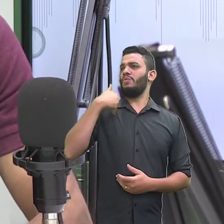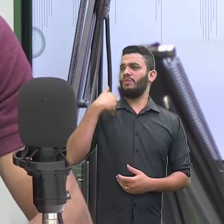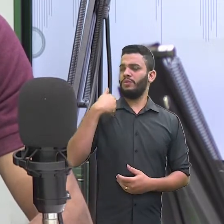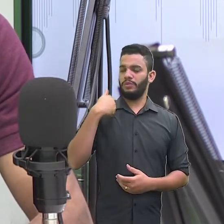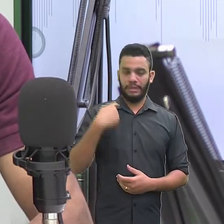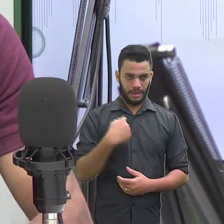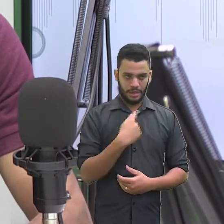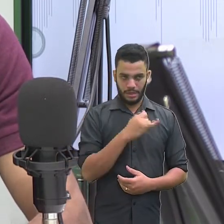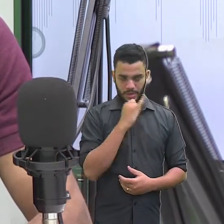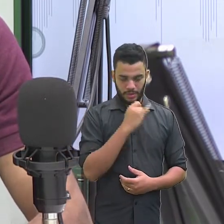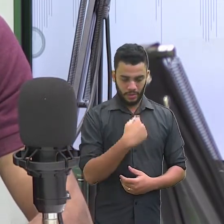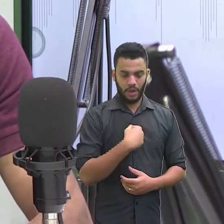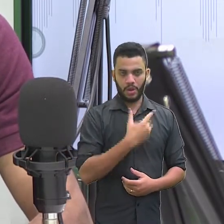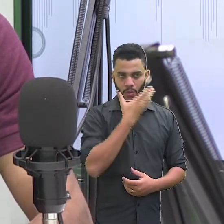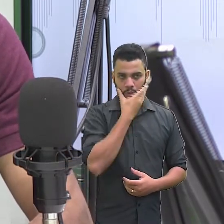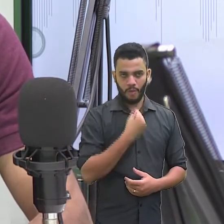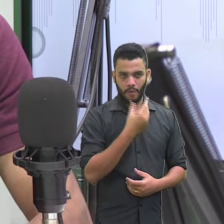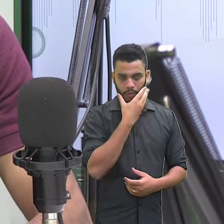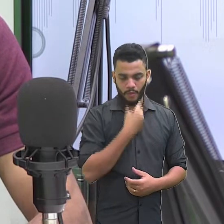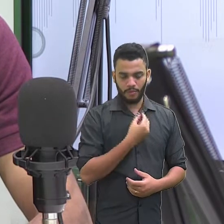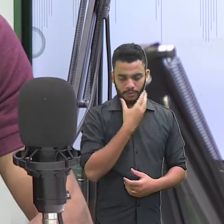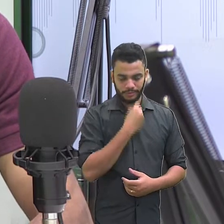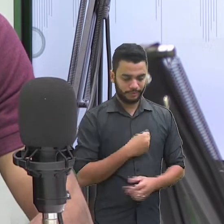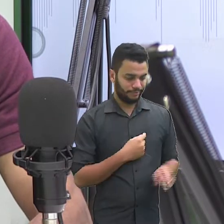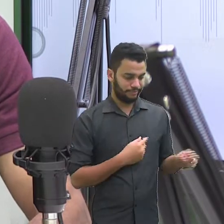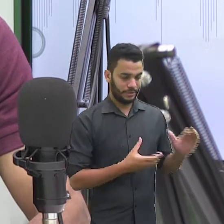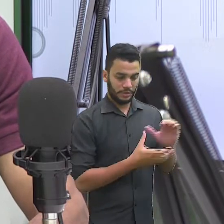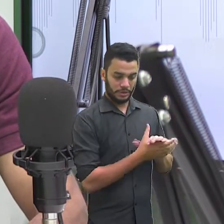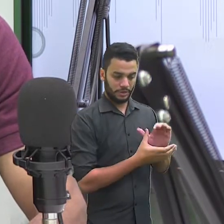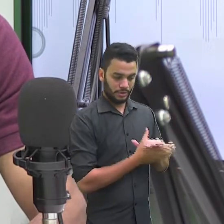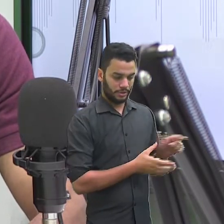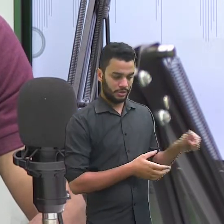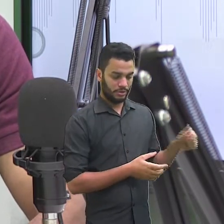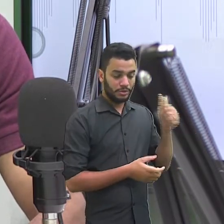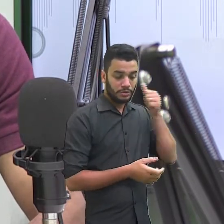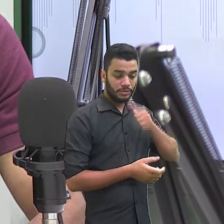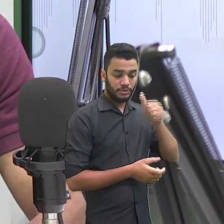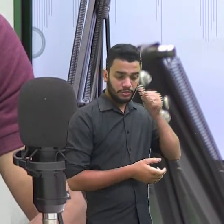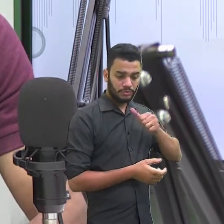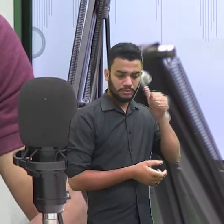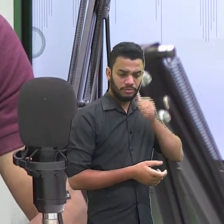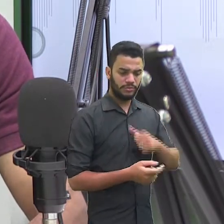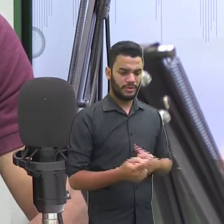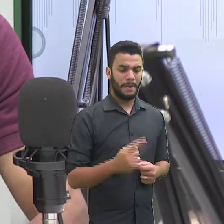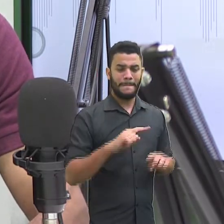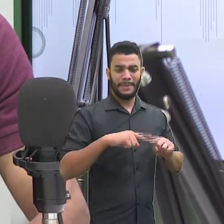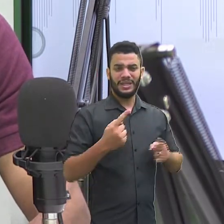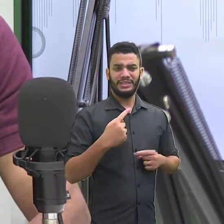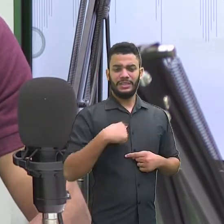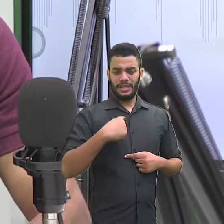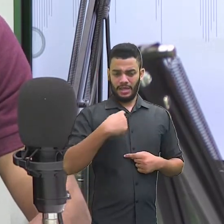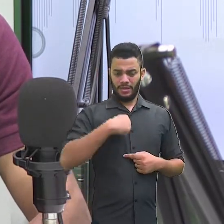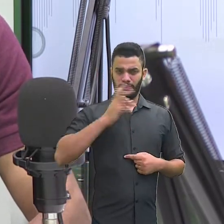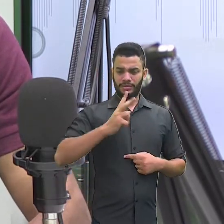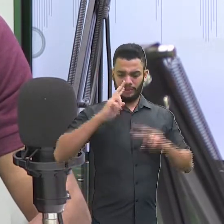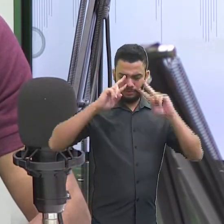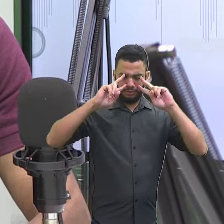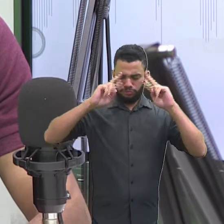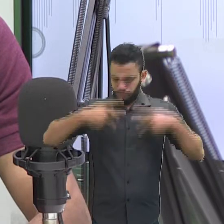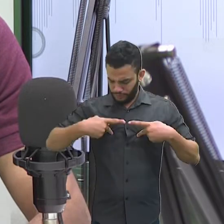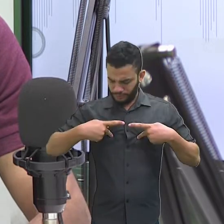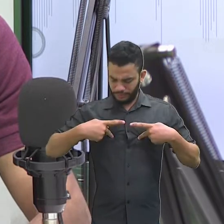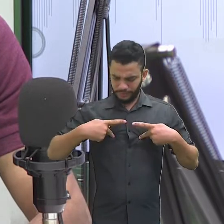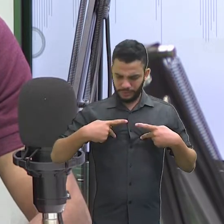nós priorizemos a nós mesmos, ao passo que, para nós vivermos em família, é necessário que nós